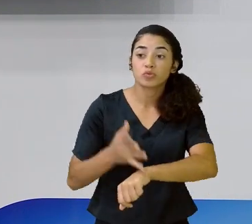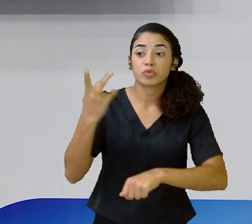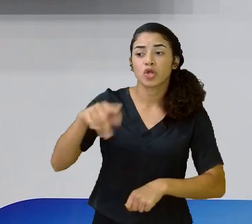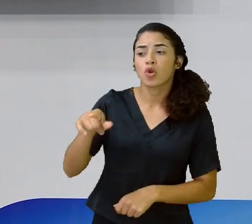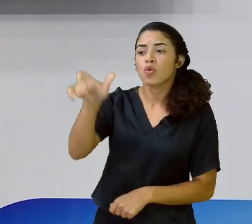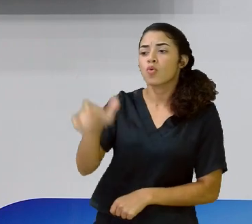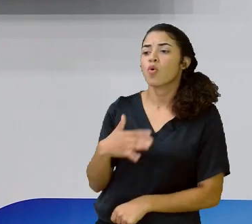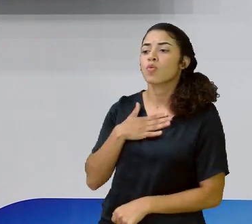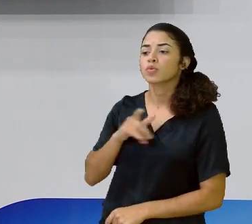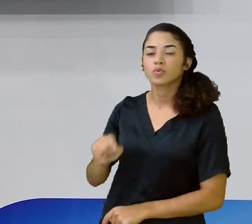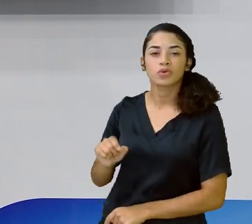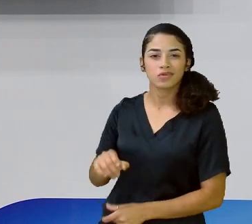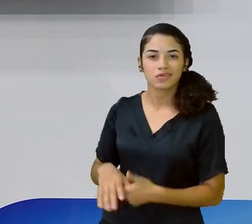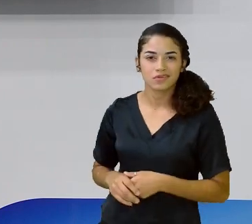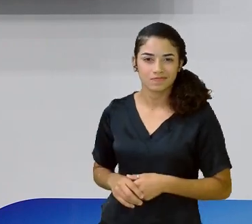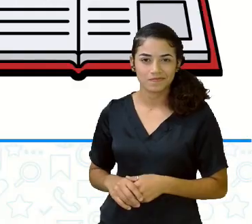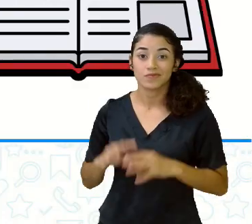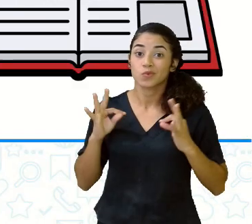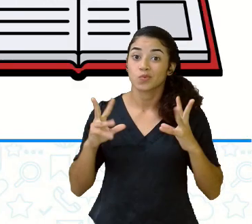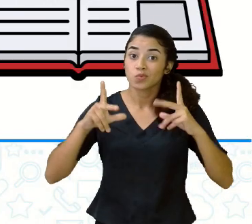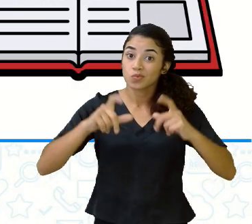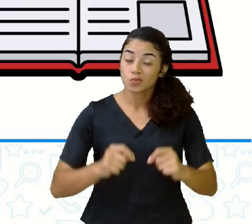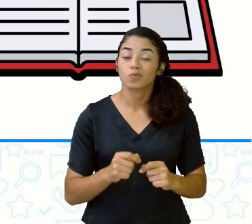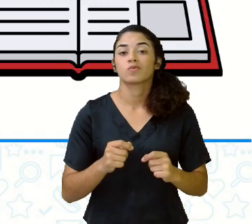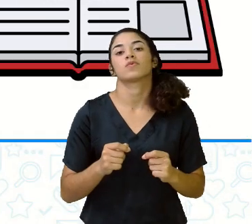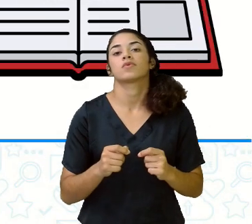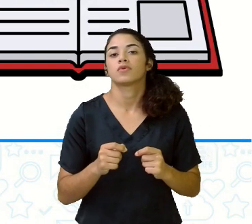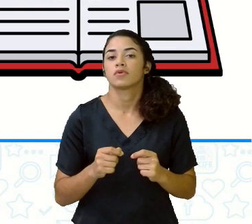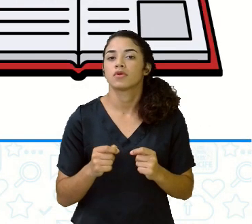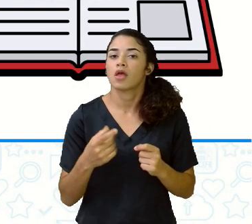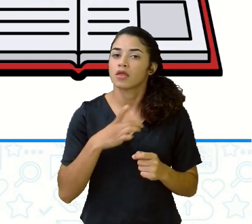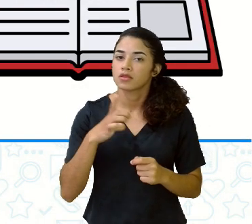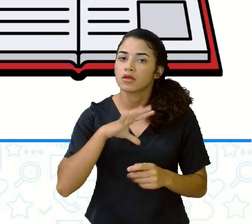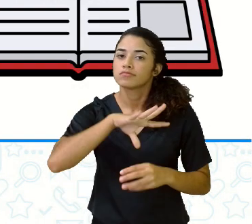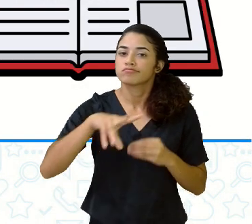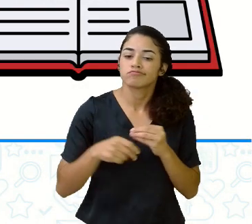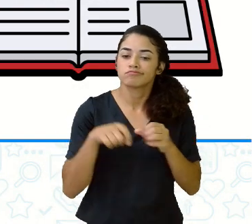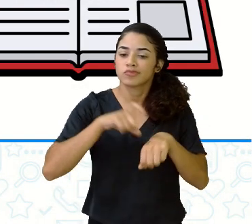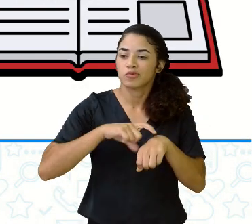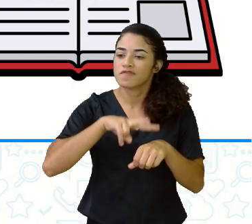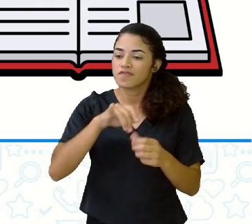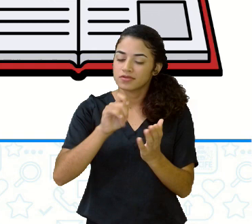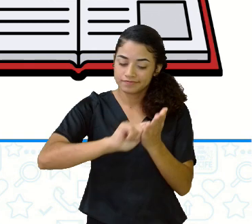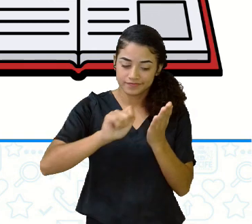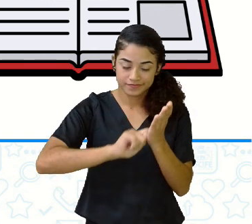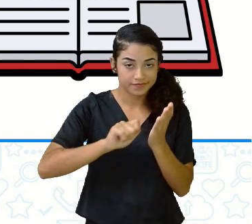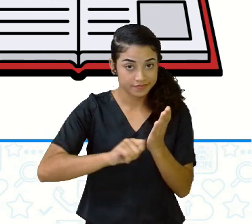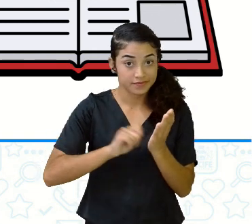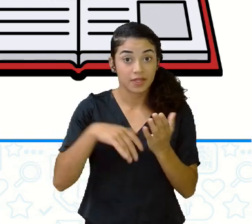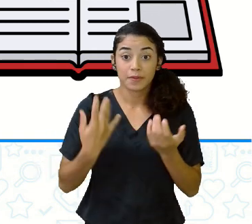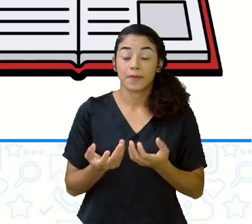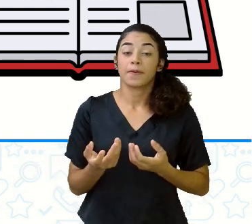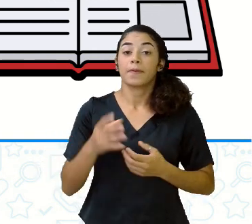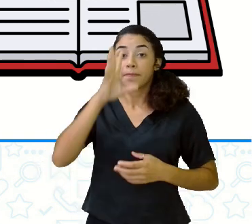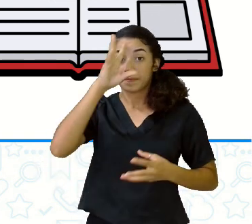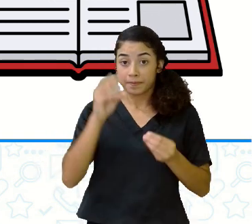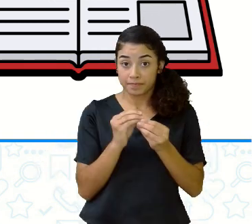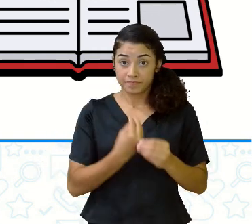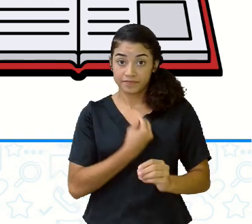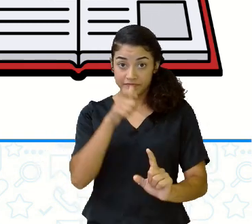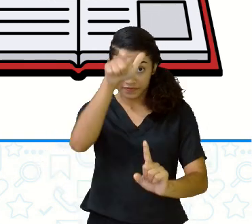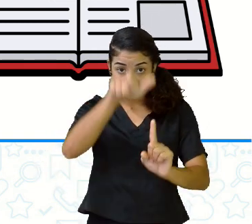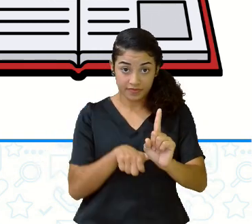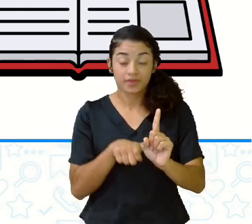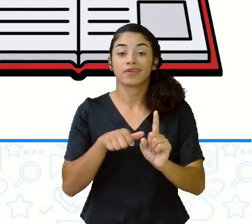ela gostava de fazer. Tudo isso influencia na hora que o escritor vai escrever a sua biografia. A biografia tem a função social